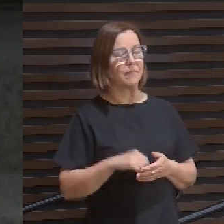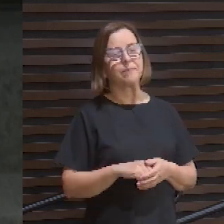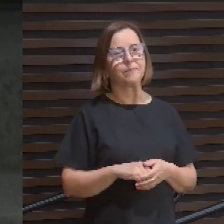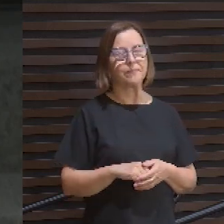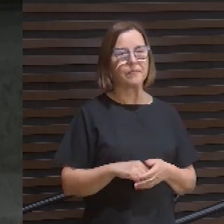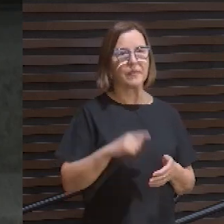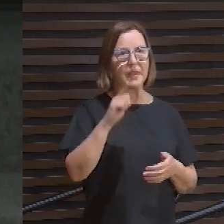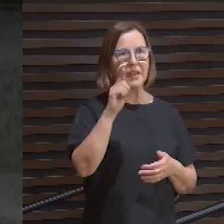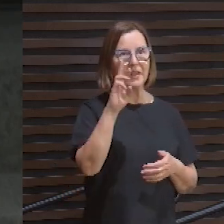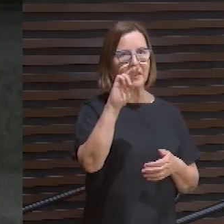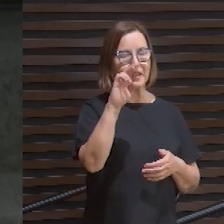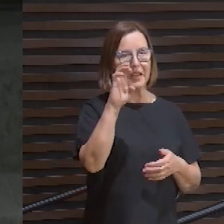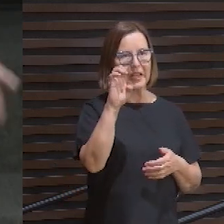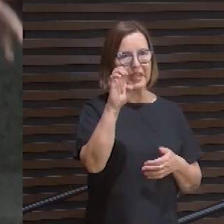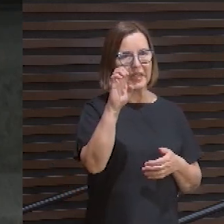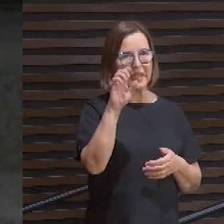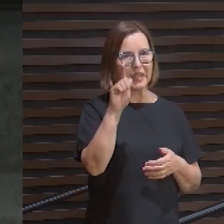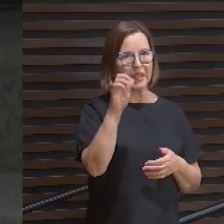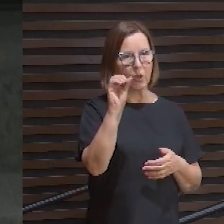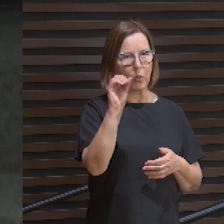Gregório Naziniano,